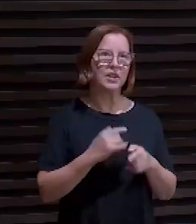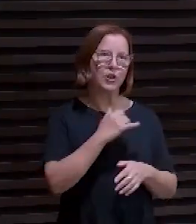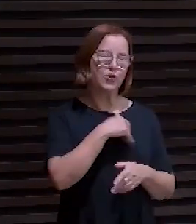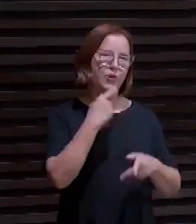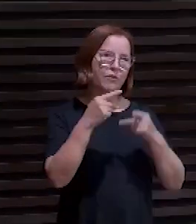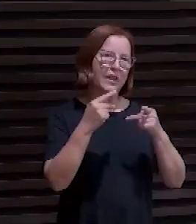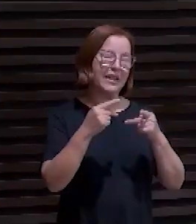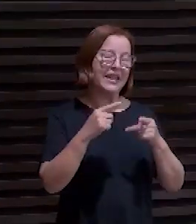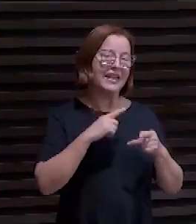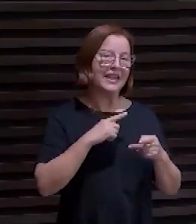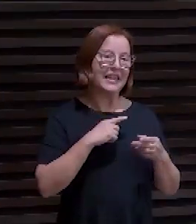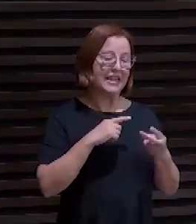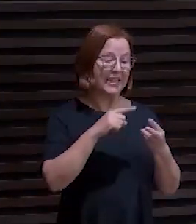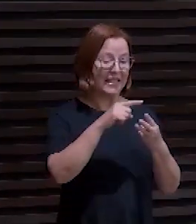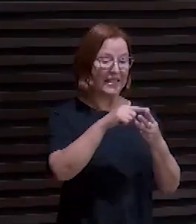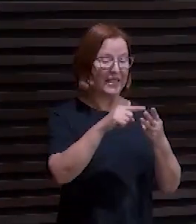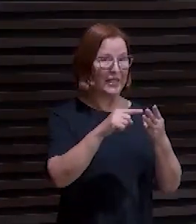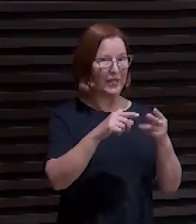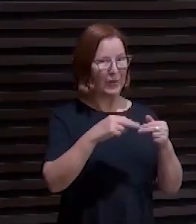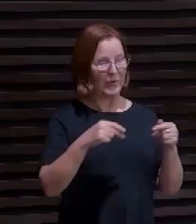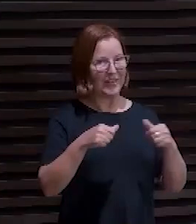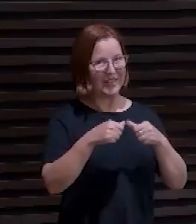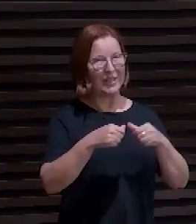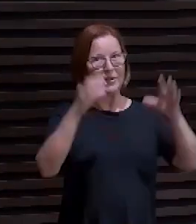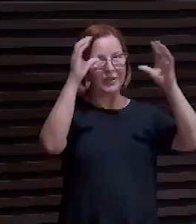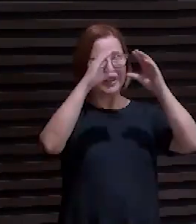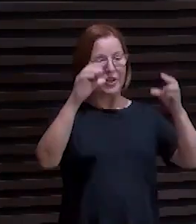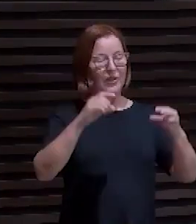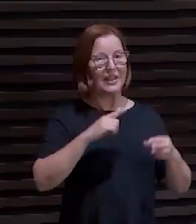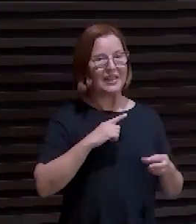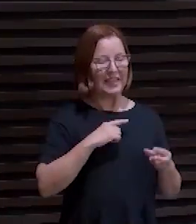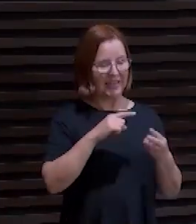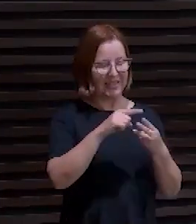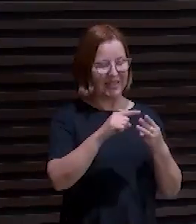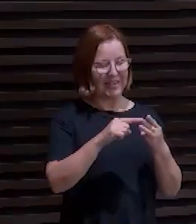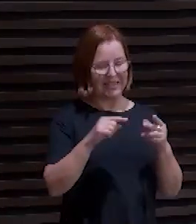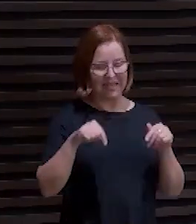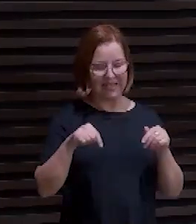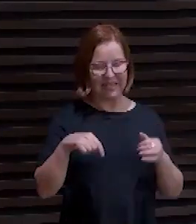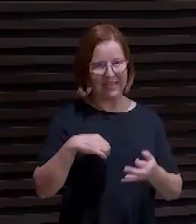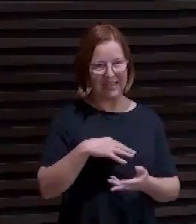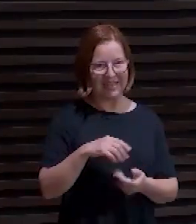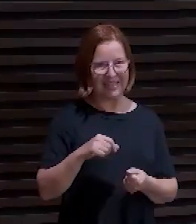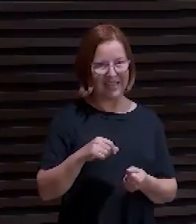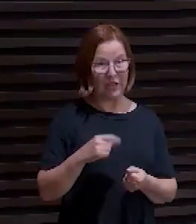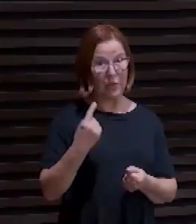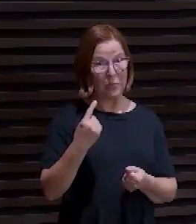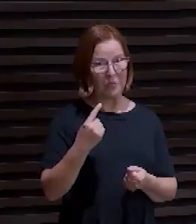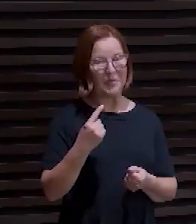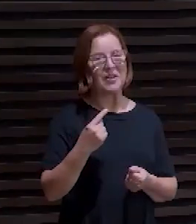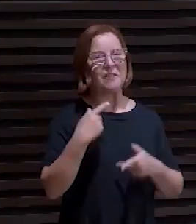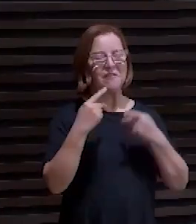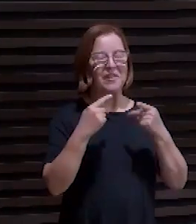estão nos céus e 3 coisas que estão aqui na terra testemunhando, e uma delas é o sangue.